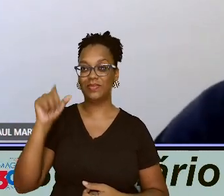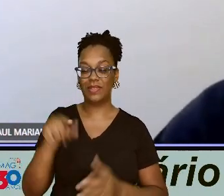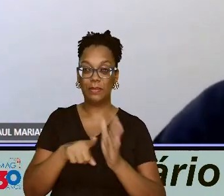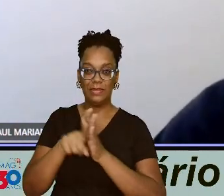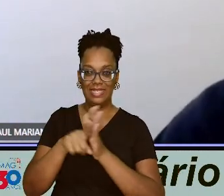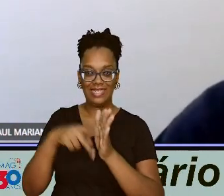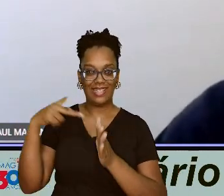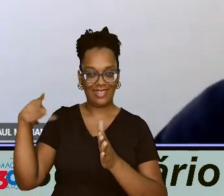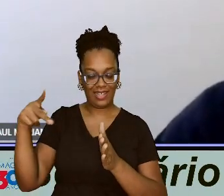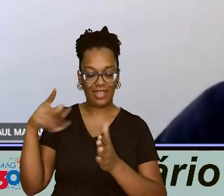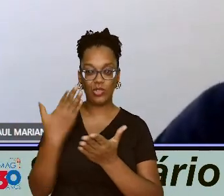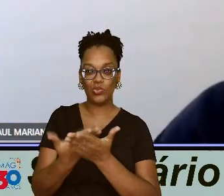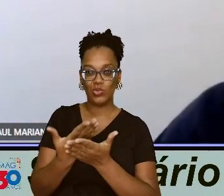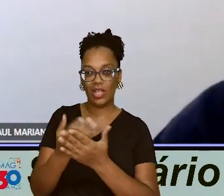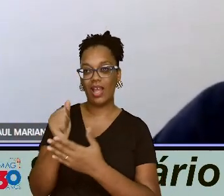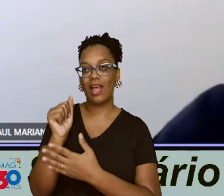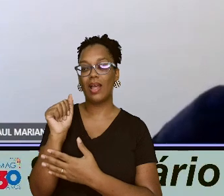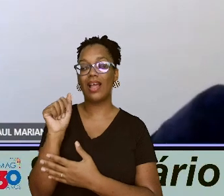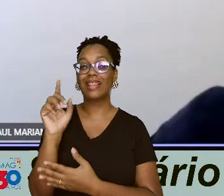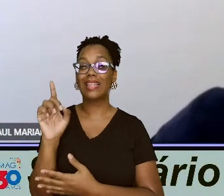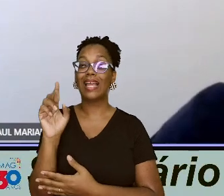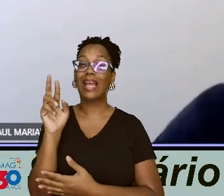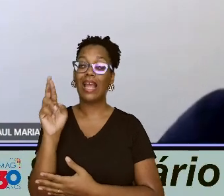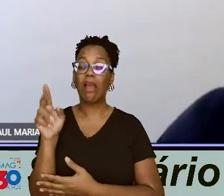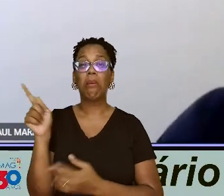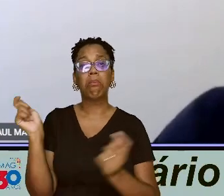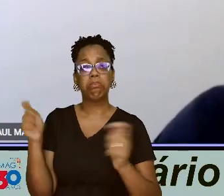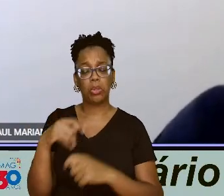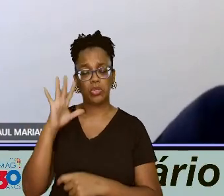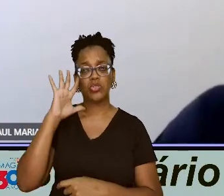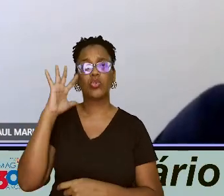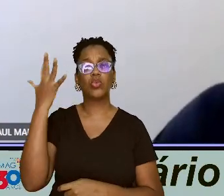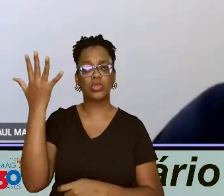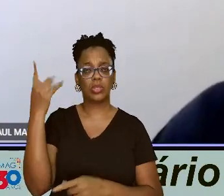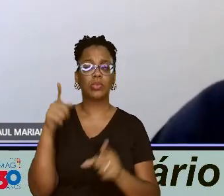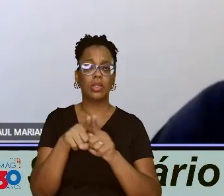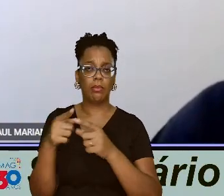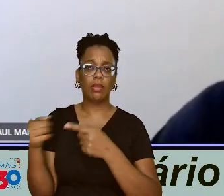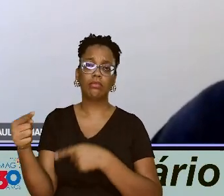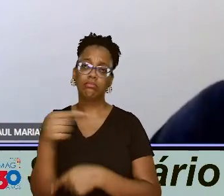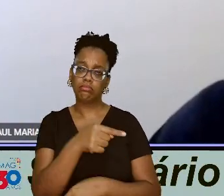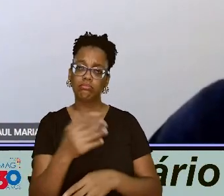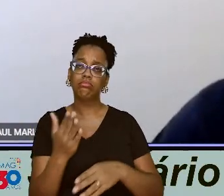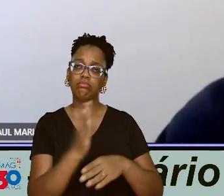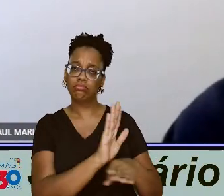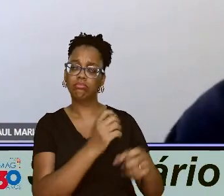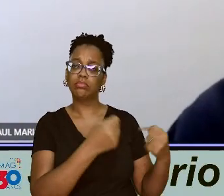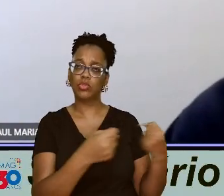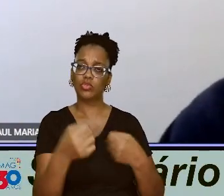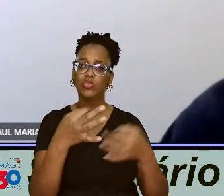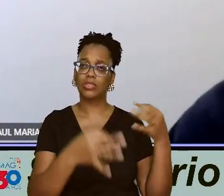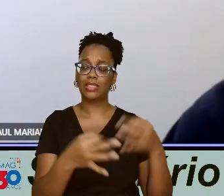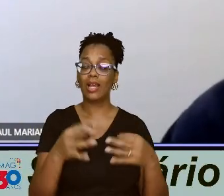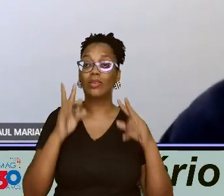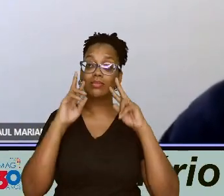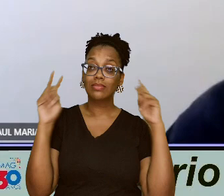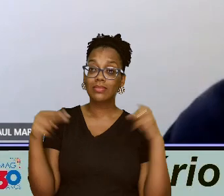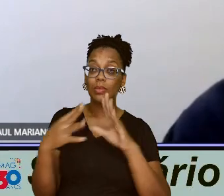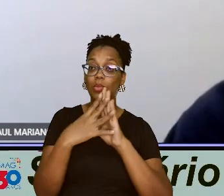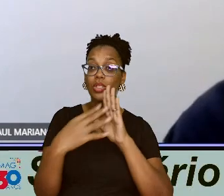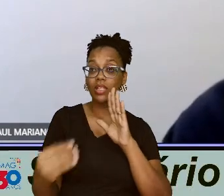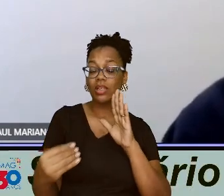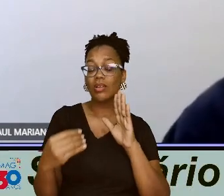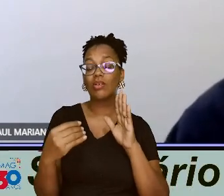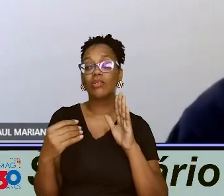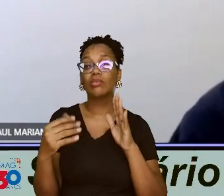e que ela mostra que o ODR pode sim ser uma solução também para o Poder Judiciário, né, e que a gente tem que olhar para o modelo de solução de conflito